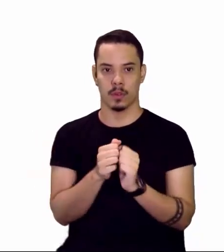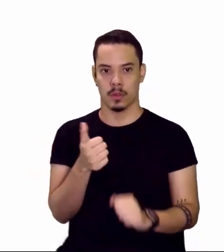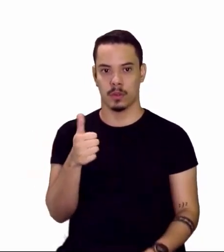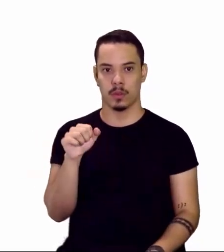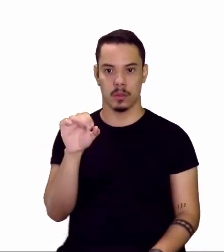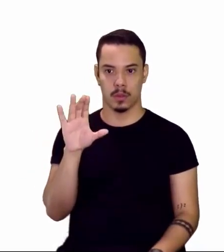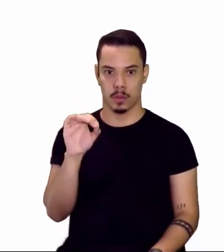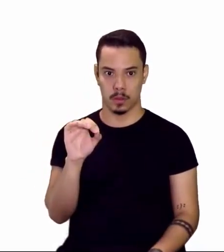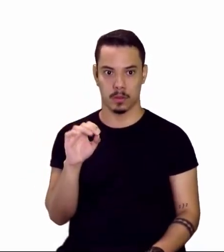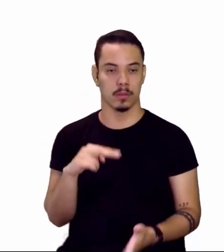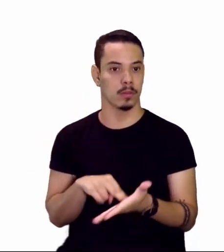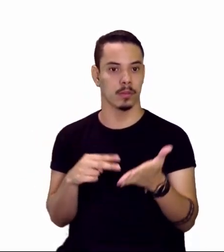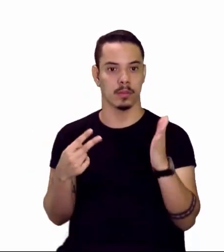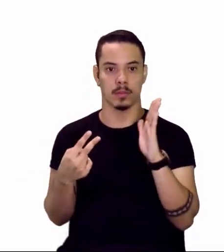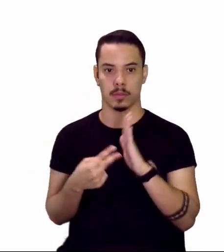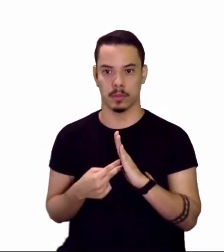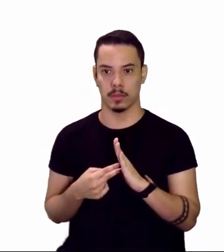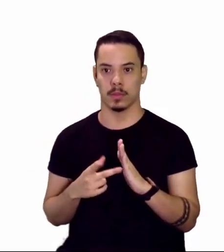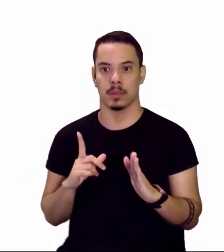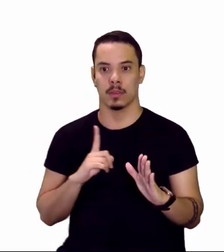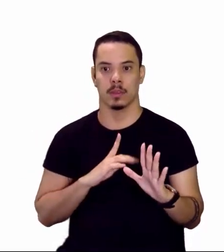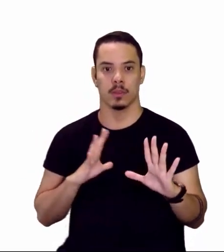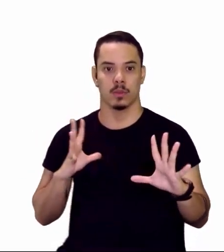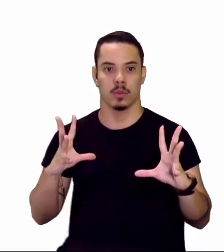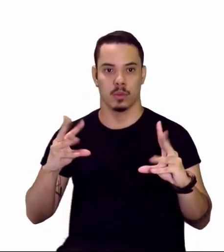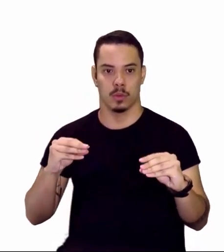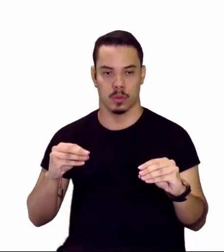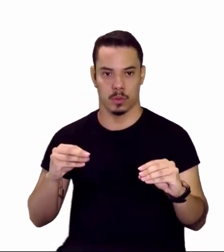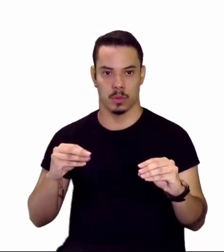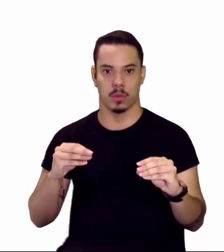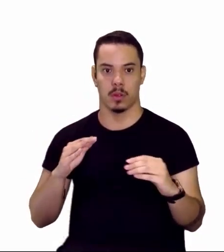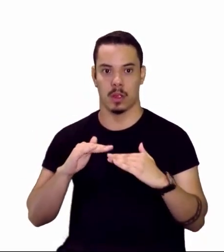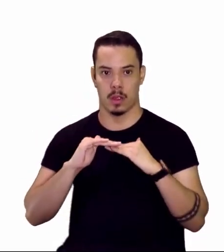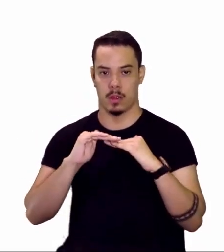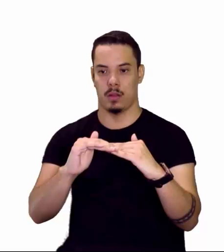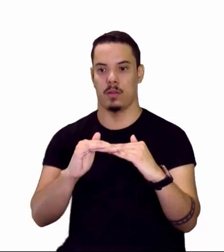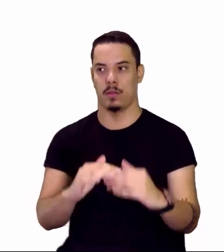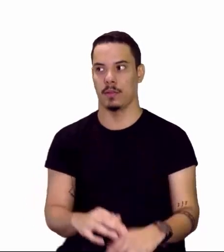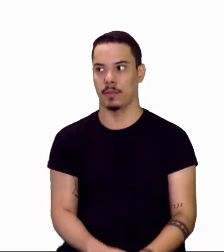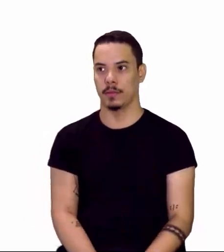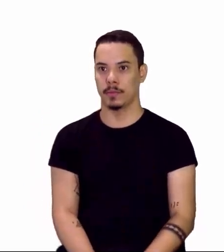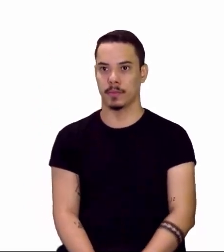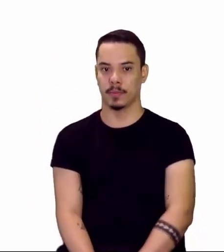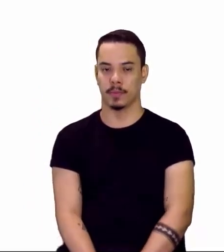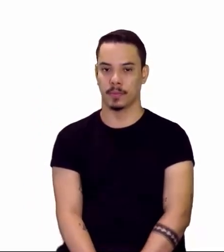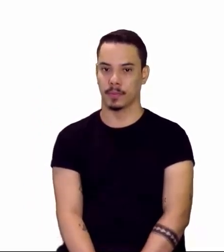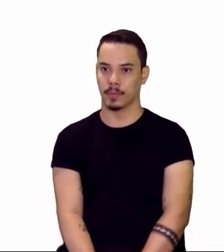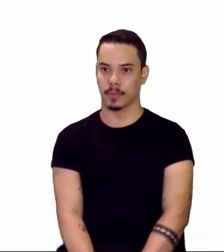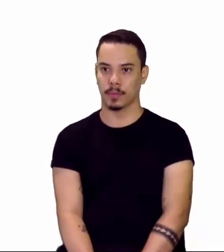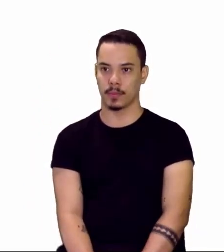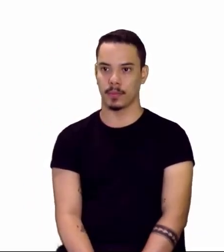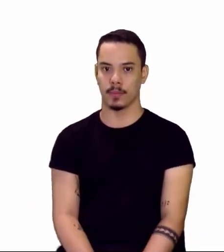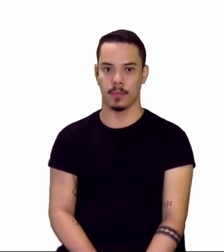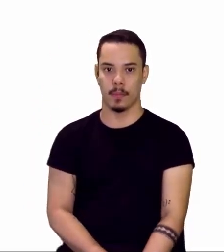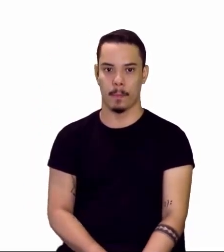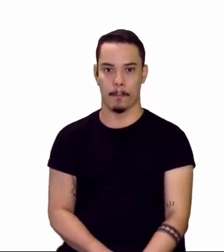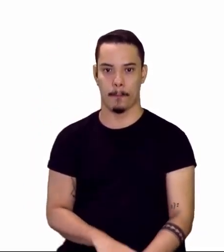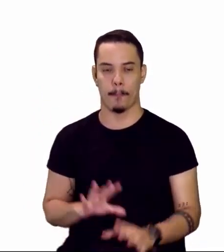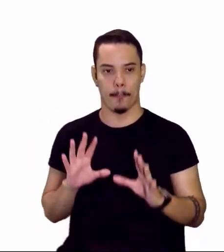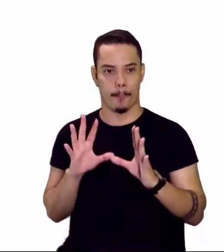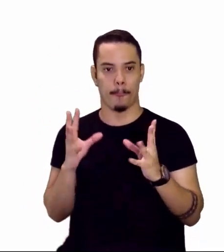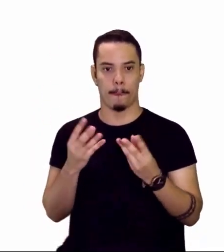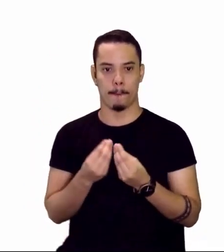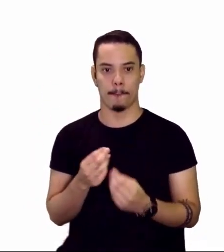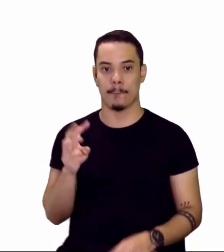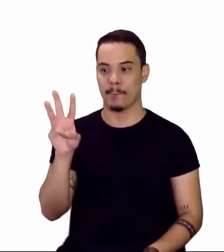180 significa dizer que estamos num ângulo reto. E molécula com 3